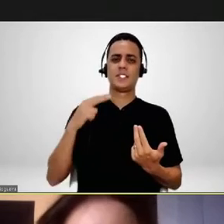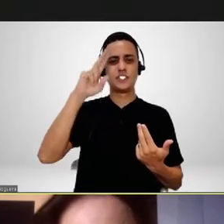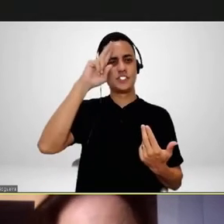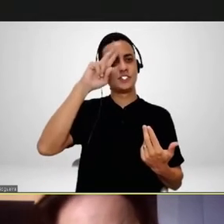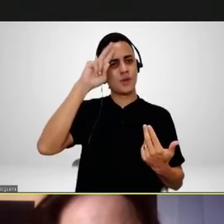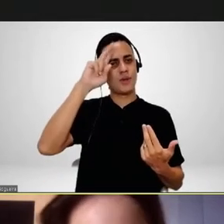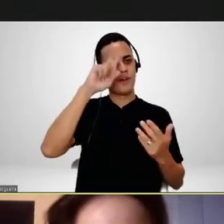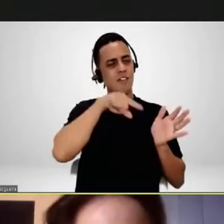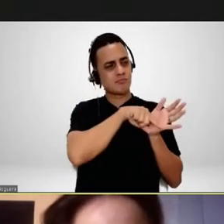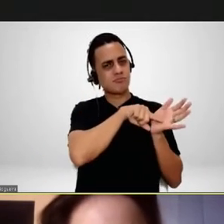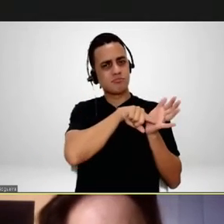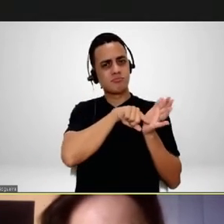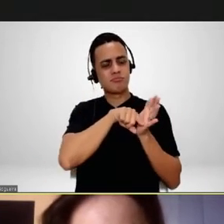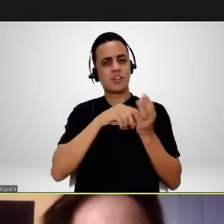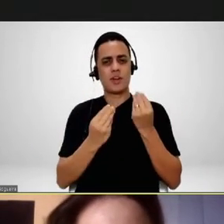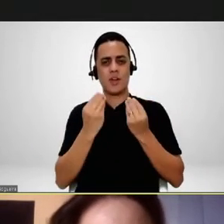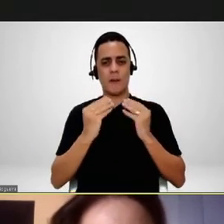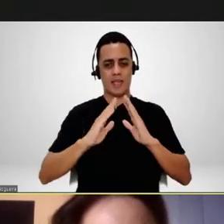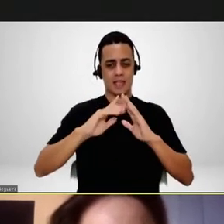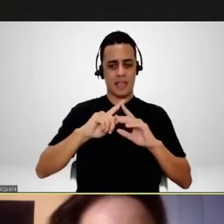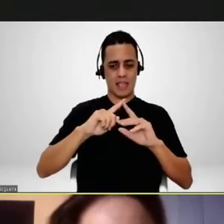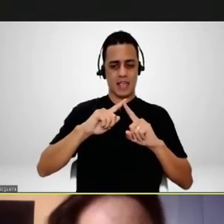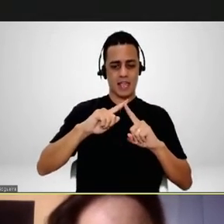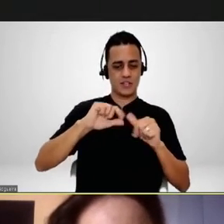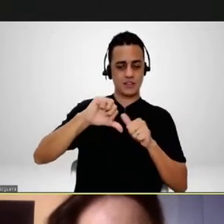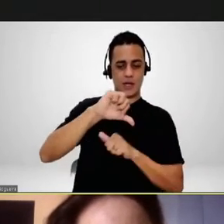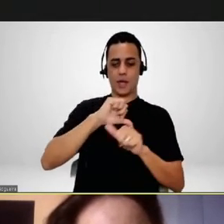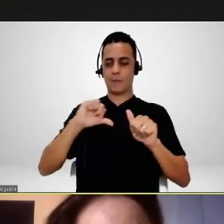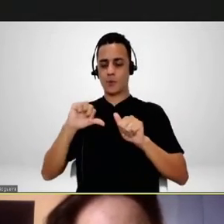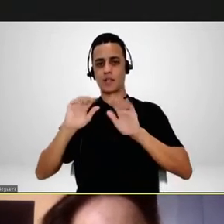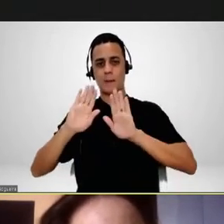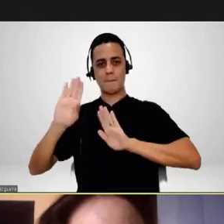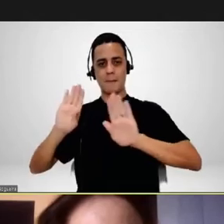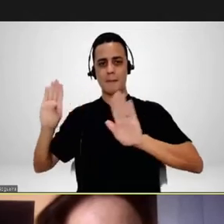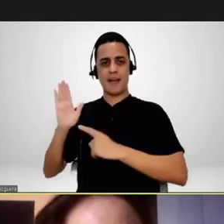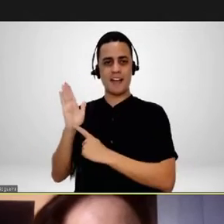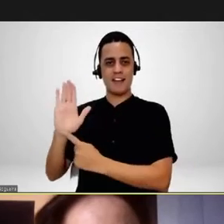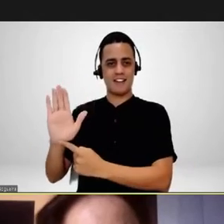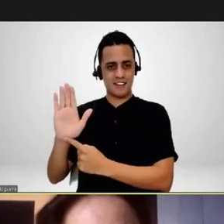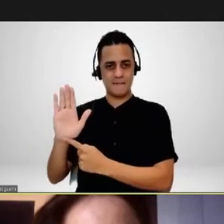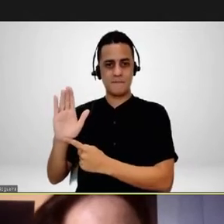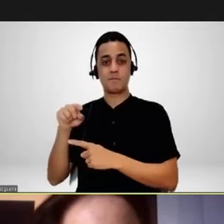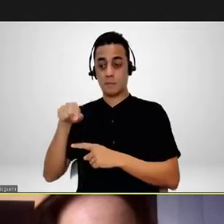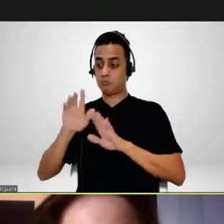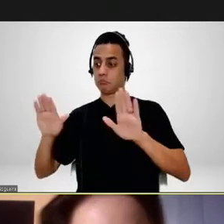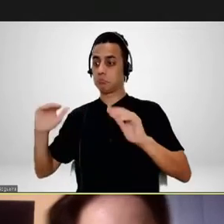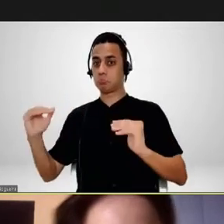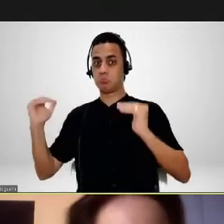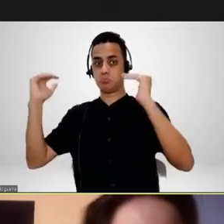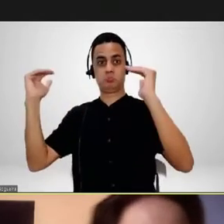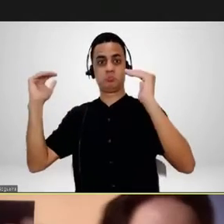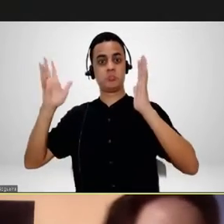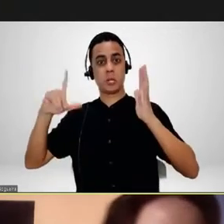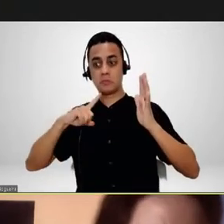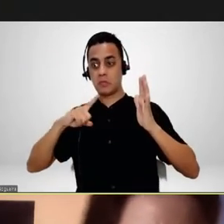historicidade da capela virando galeria, e depois essa galeria se tornando importante, já tendo um acervo.